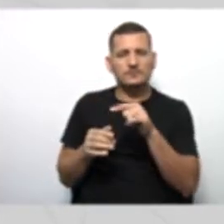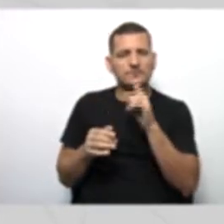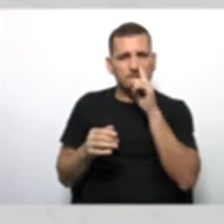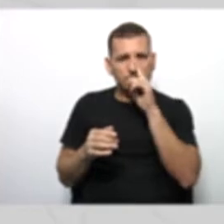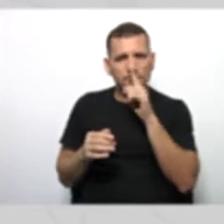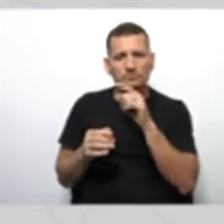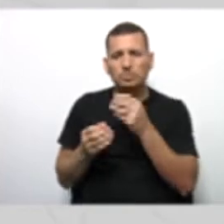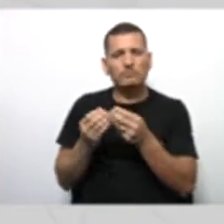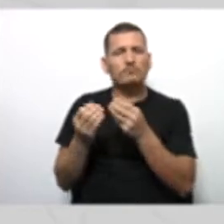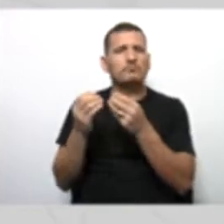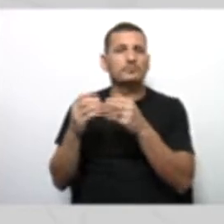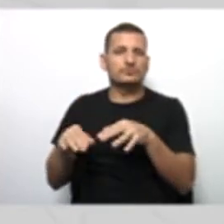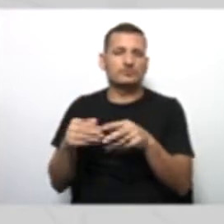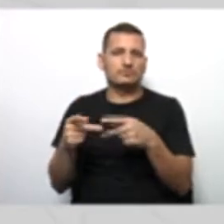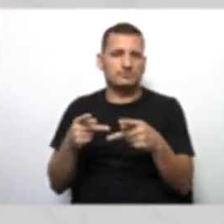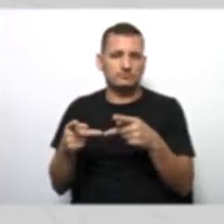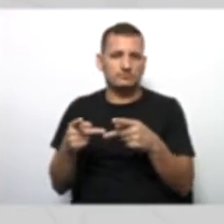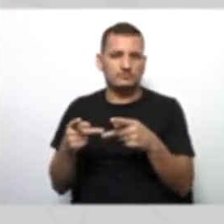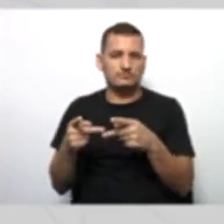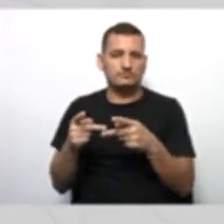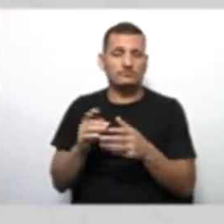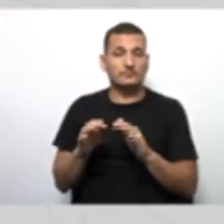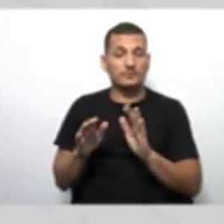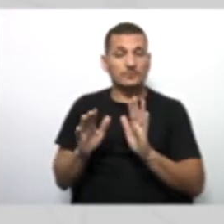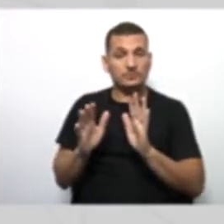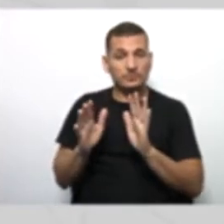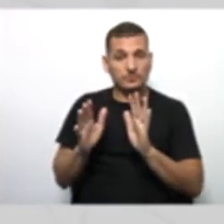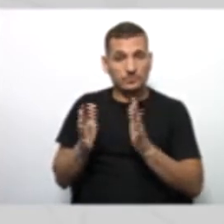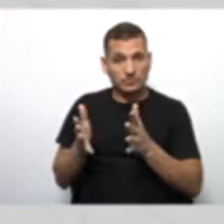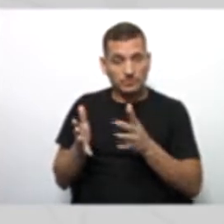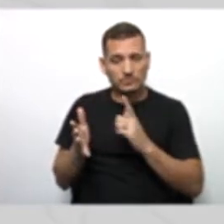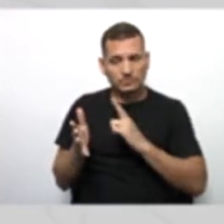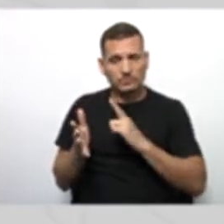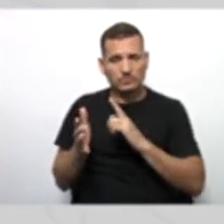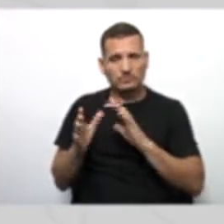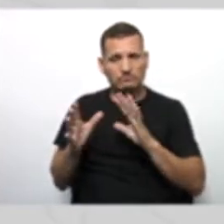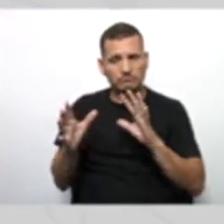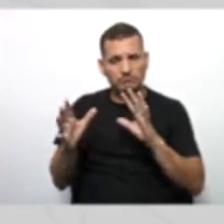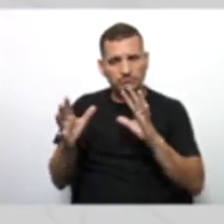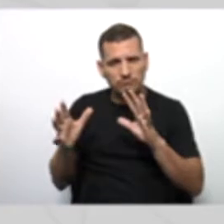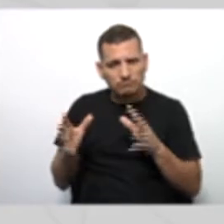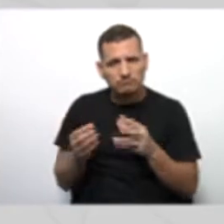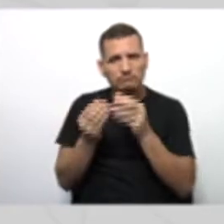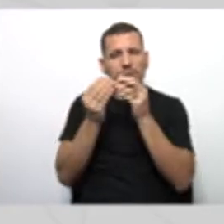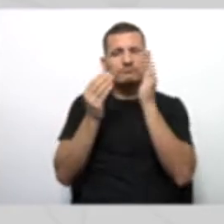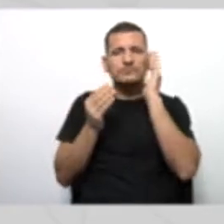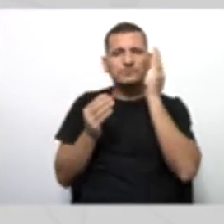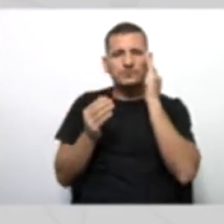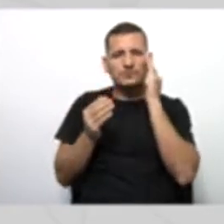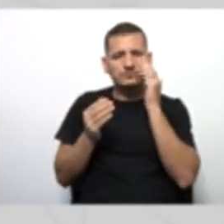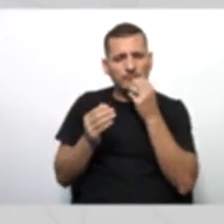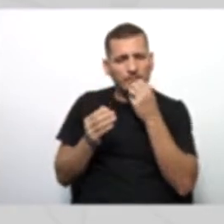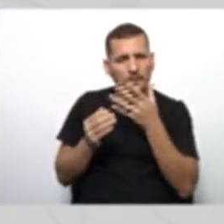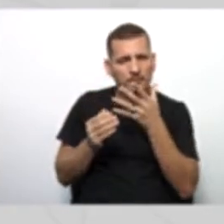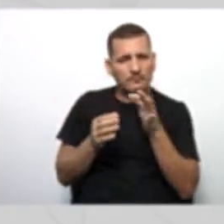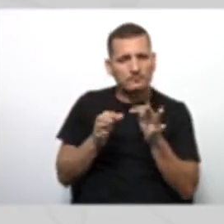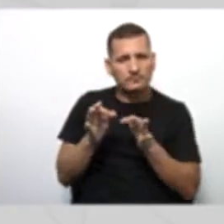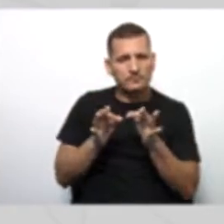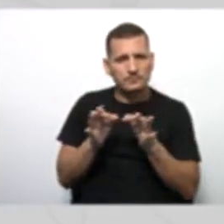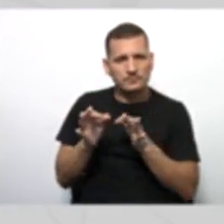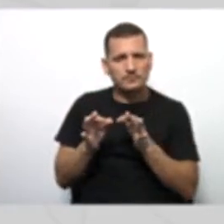dentro do seu projeto. Depois que você tiver tudo isso em mãos, tudo isso bem desenhado e